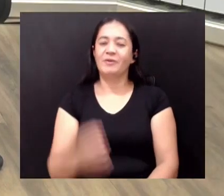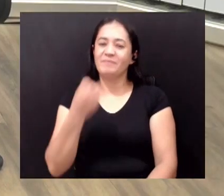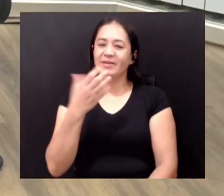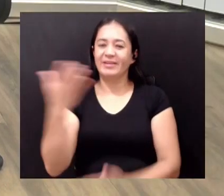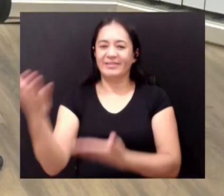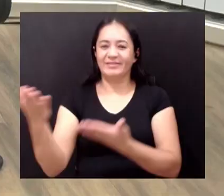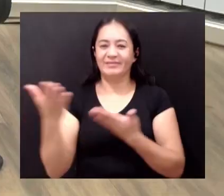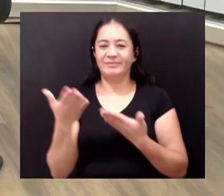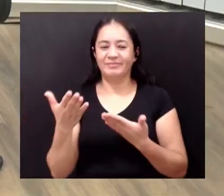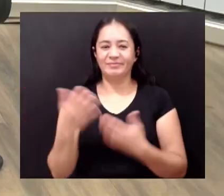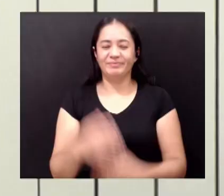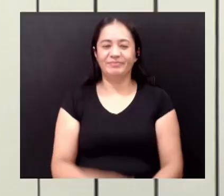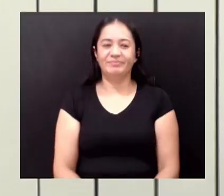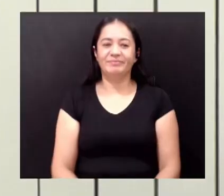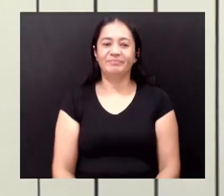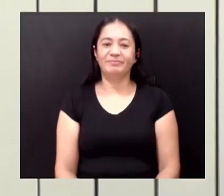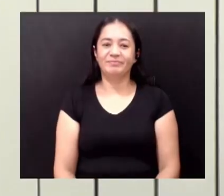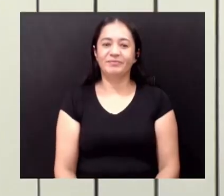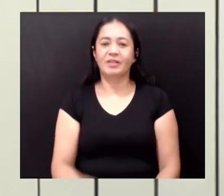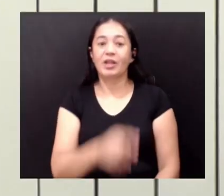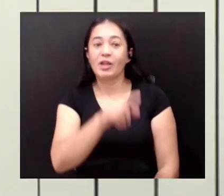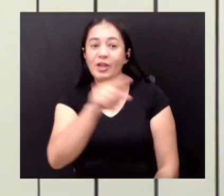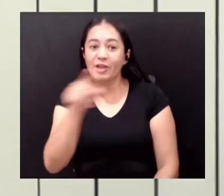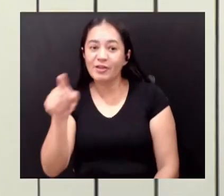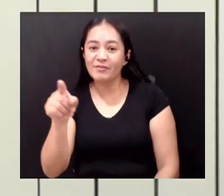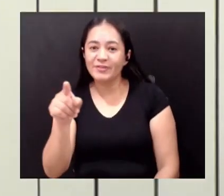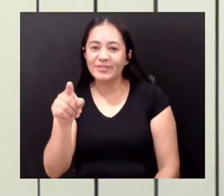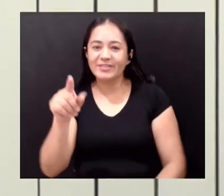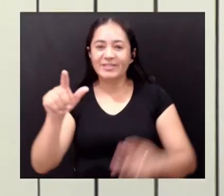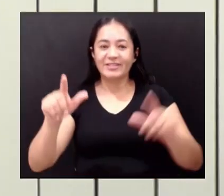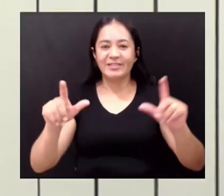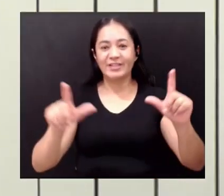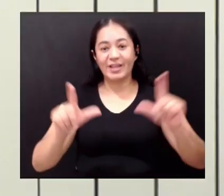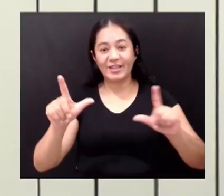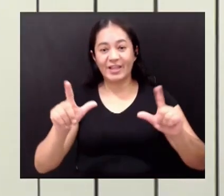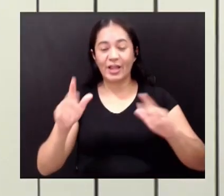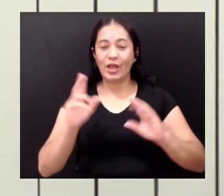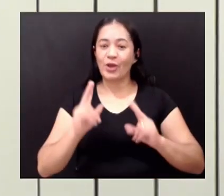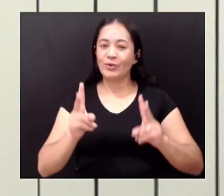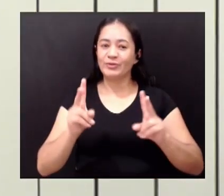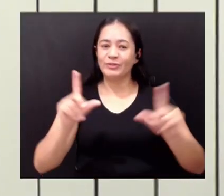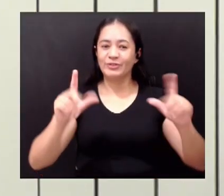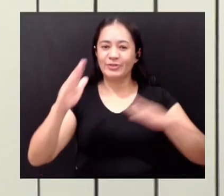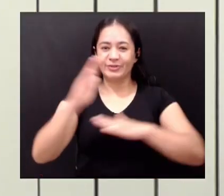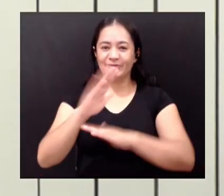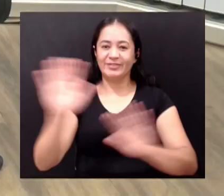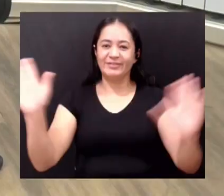Obrigada. E você aí da tela, continue acompanhando a nossa programação. Até o próximo.